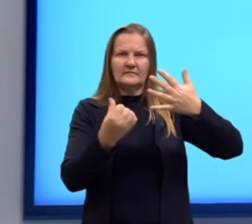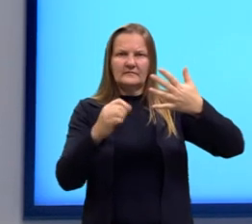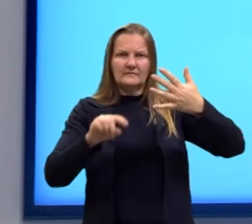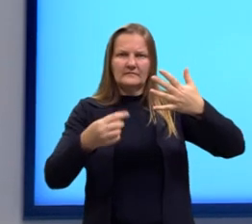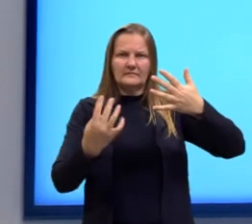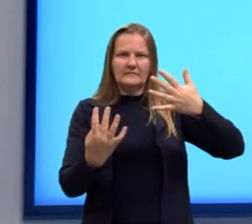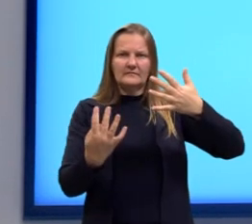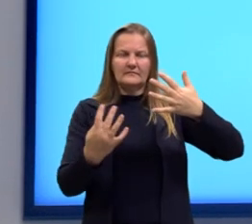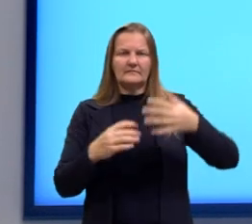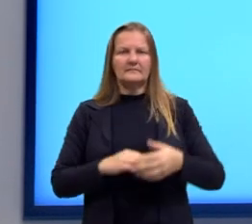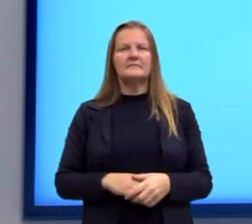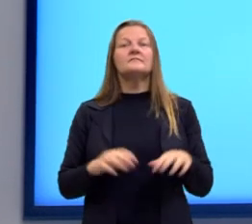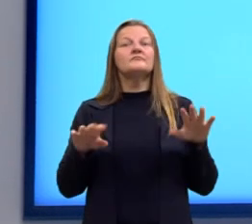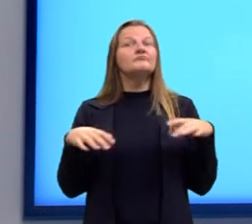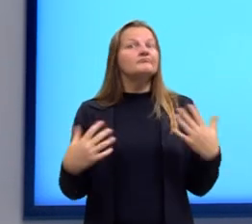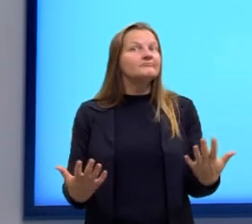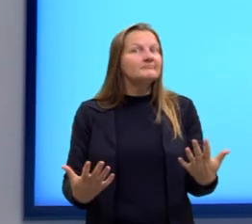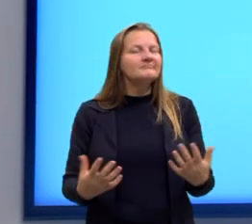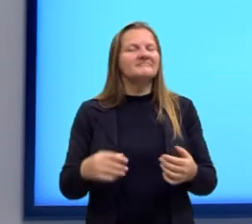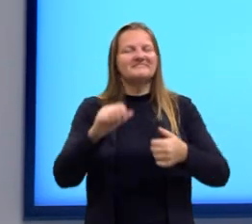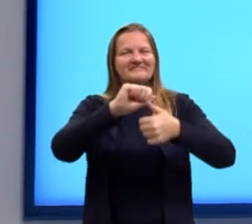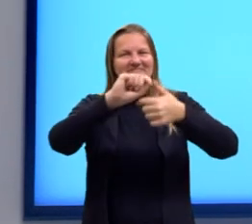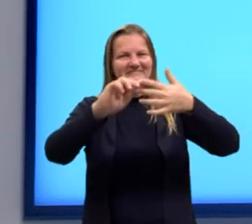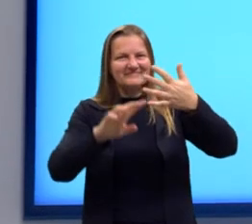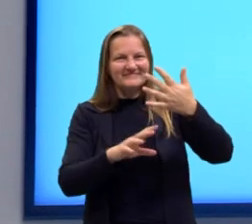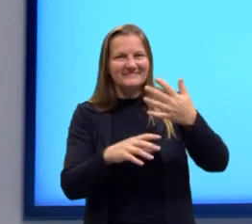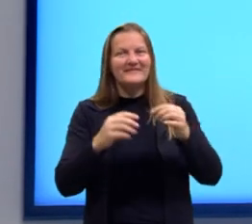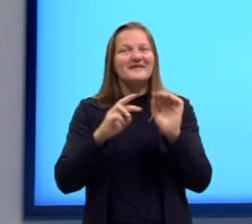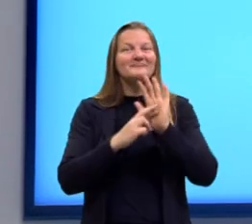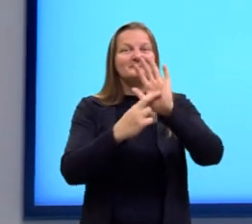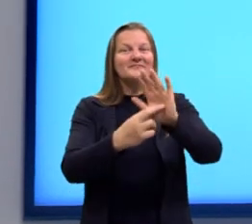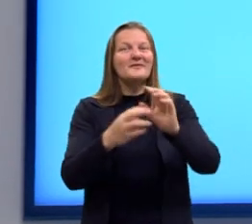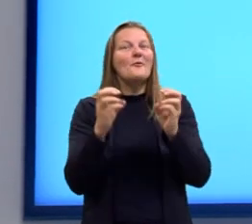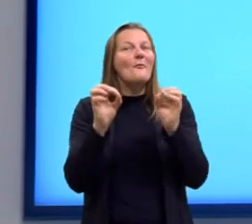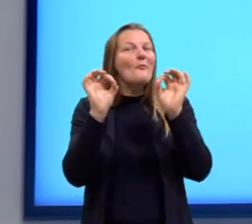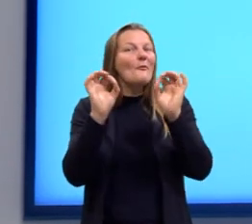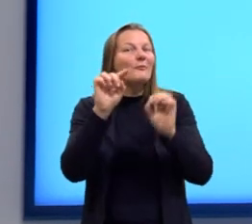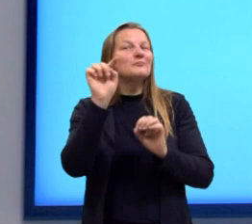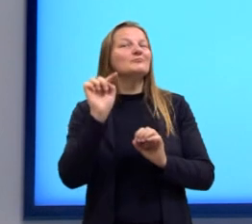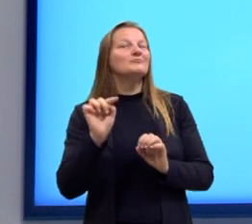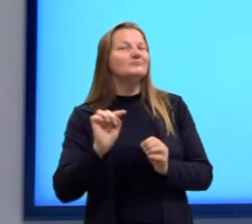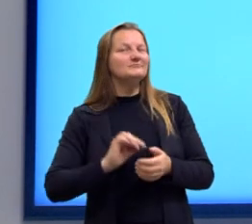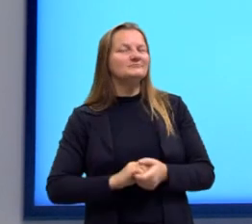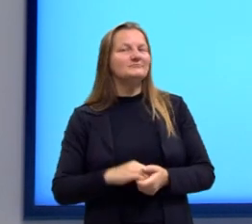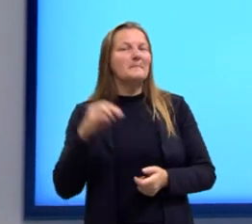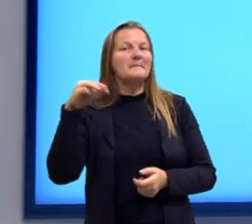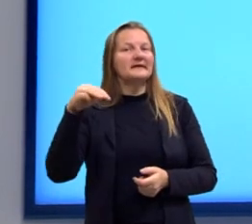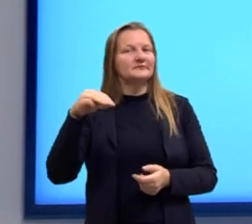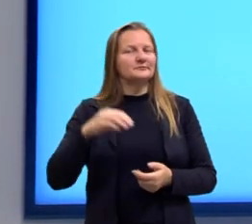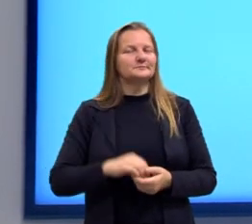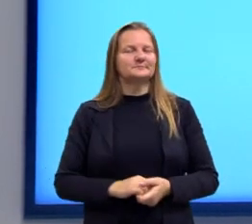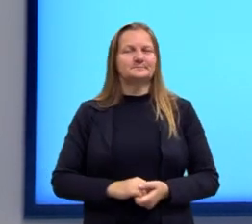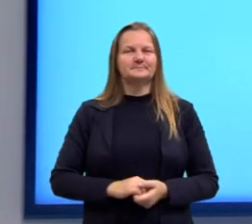6,4 essas alternativas representam então a medida em metros